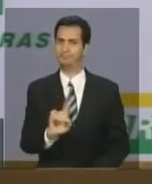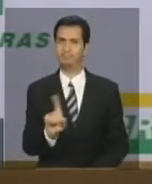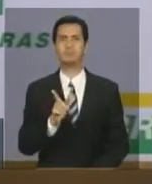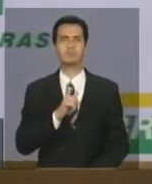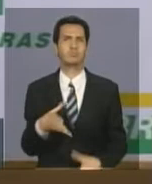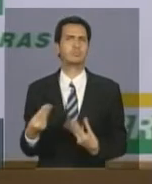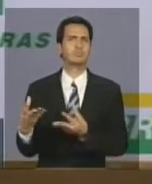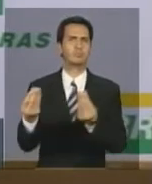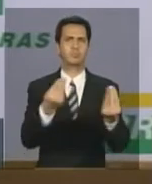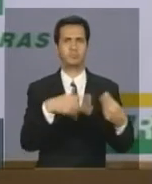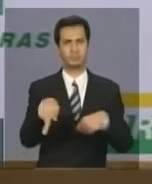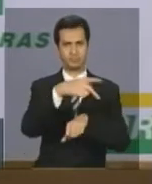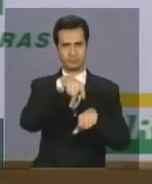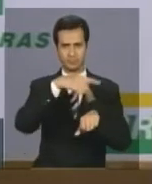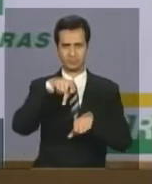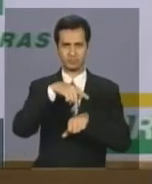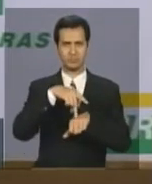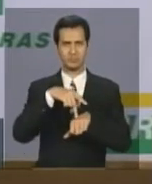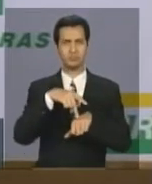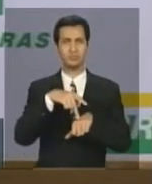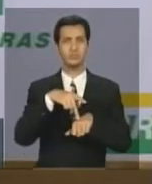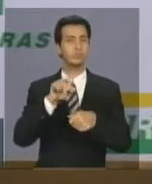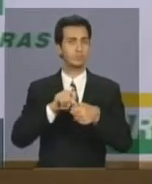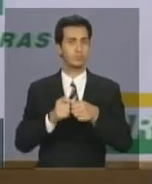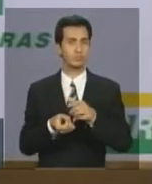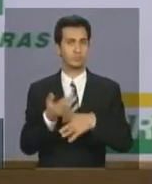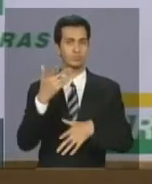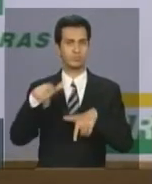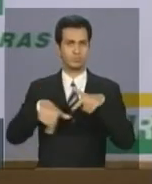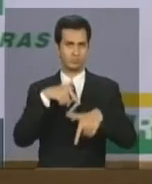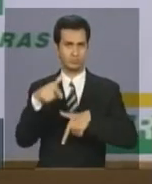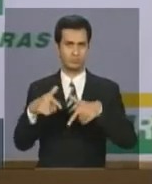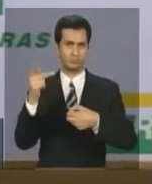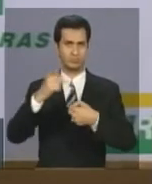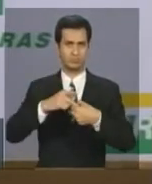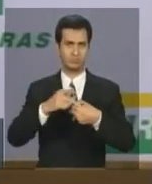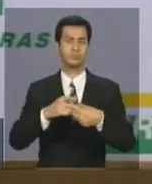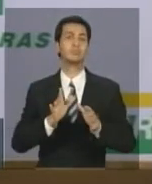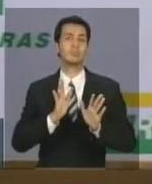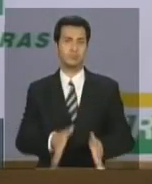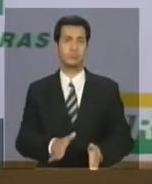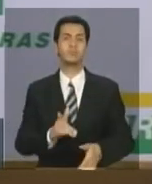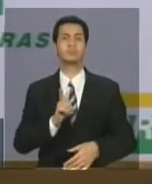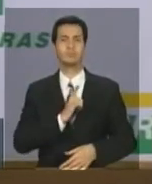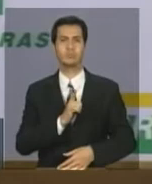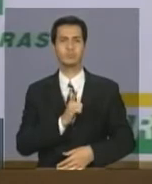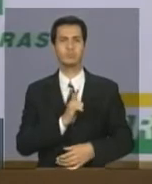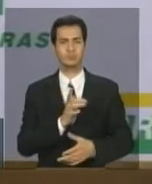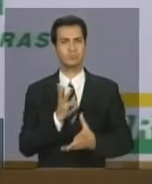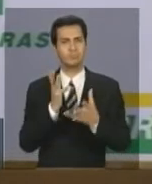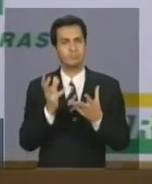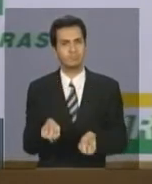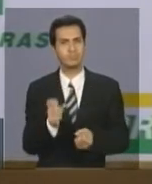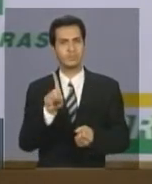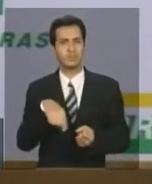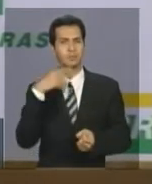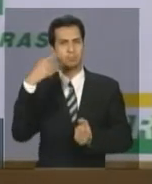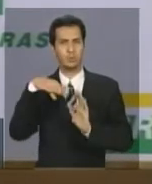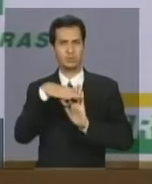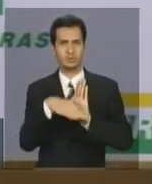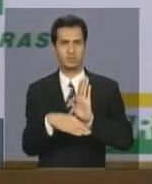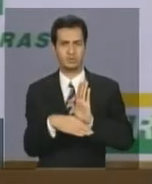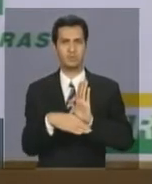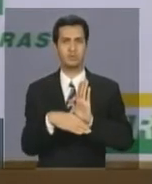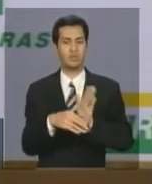países, importantes países produtores de petróleo e de gás, vêm adotando a política de conteúdo